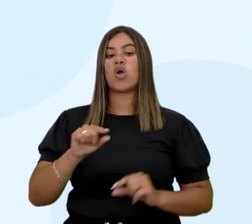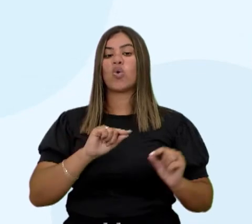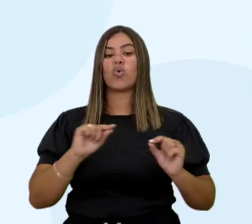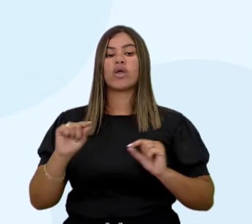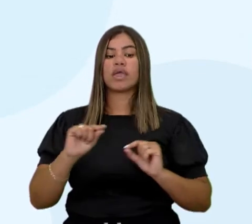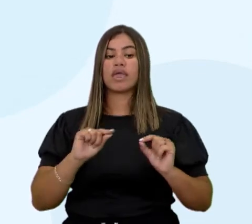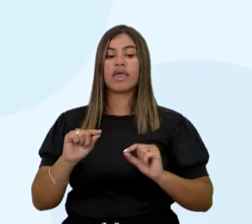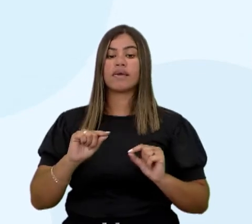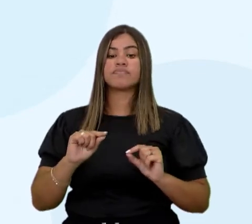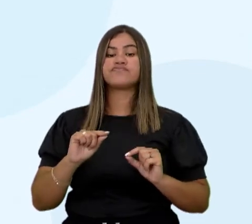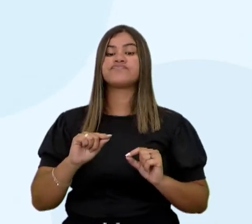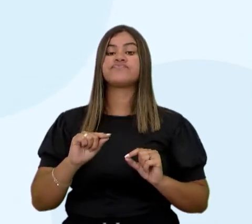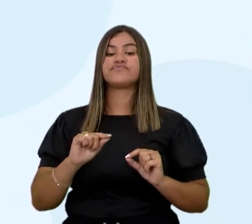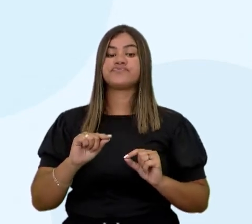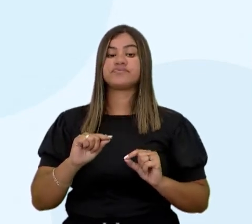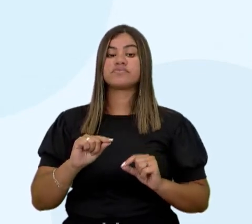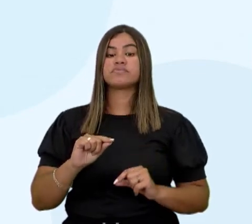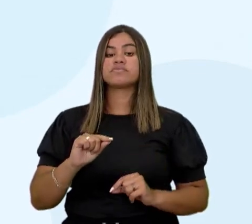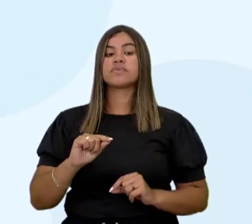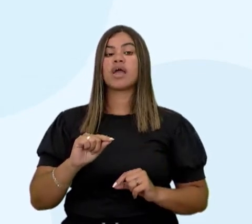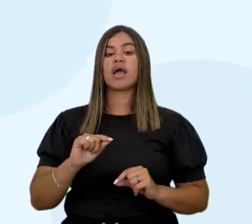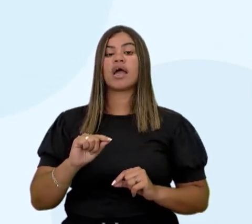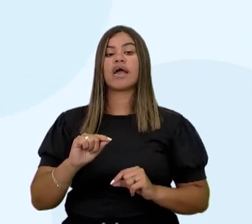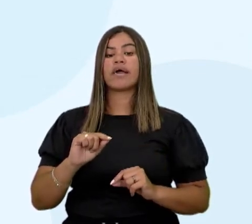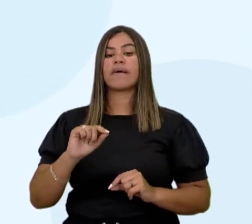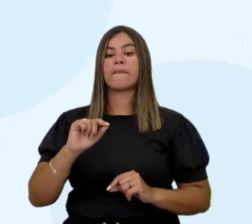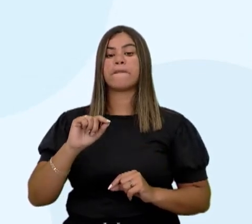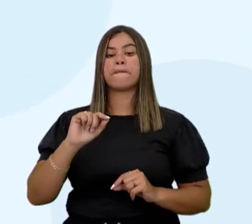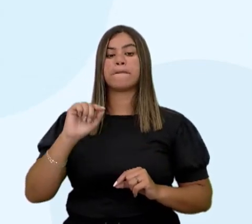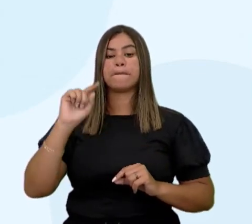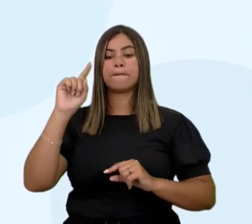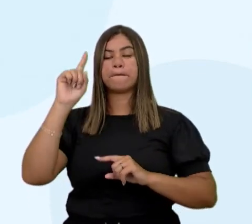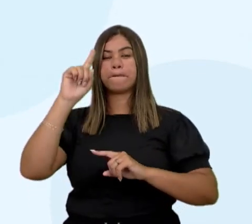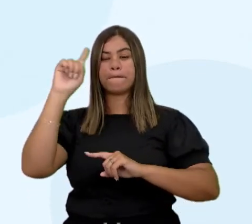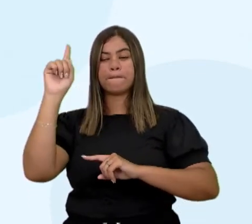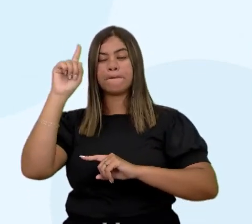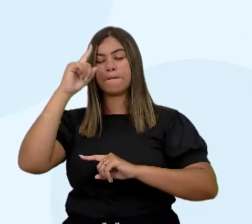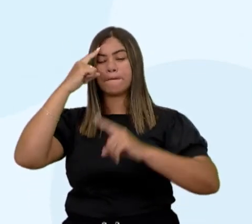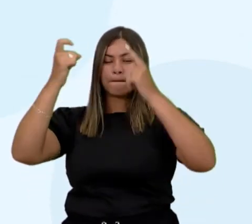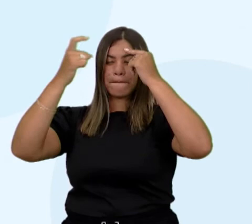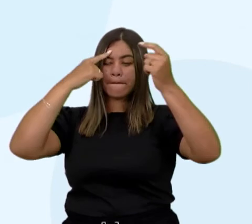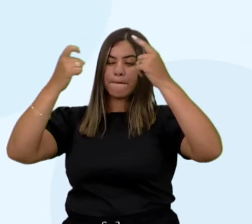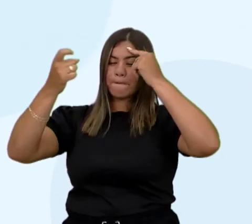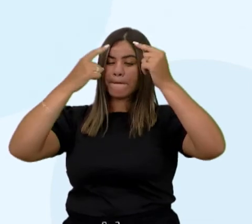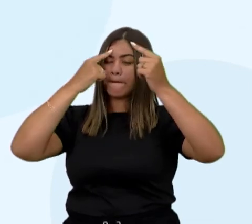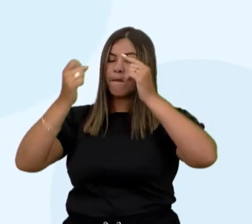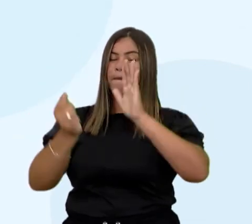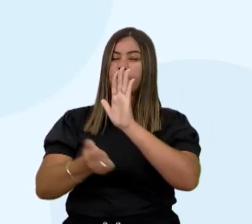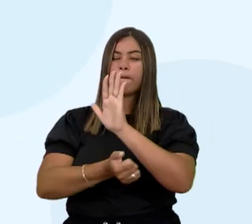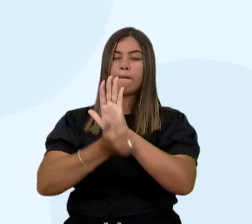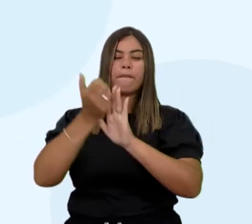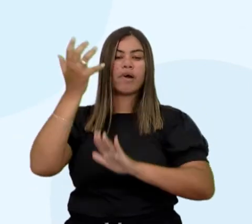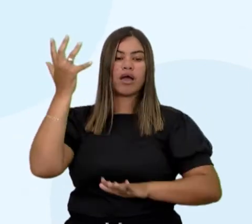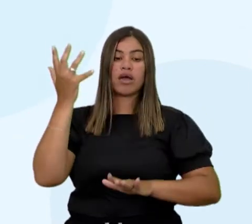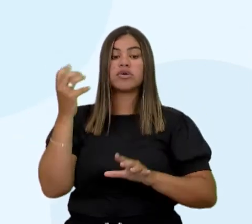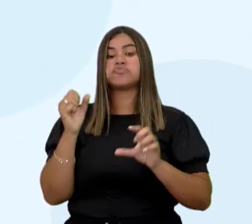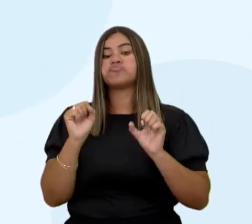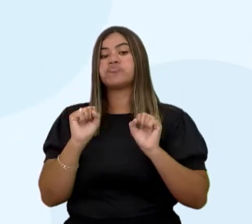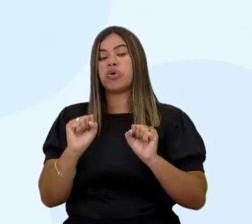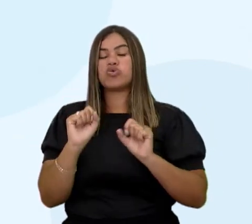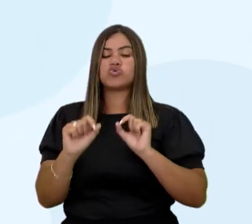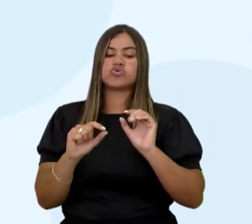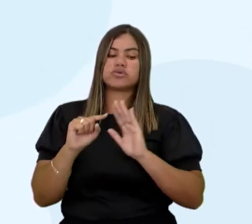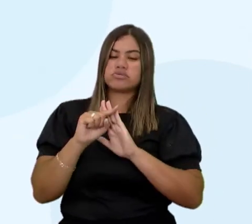aí, que é o que nós chamamos aí de tempestade de ideia. Então você pode aí realizar uma atividade de